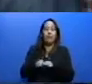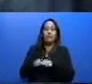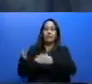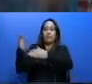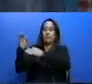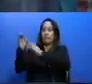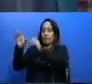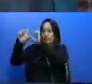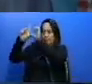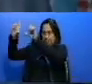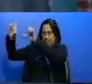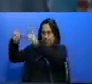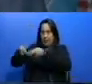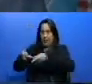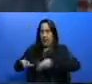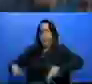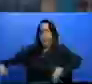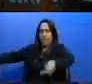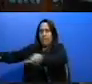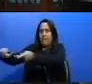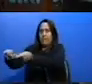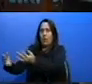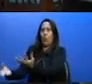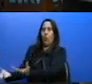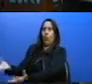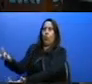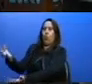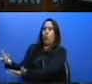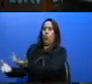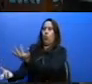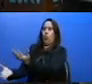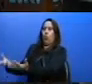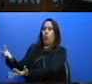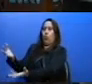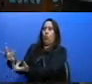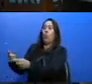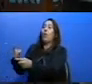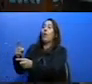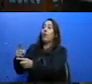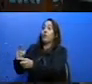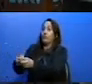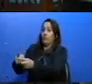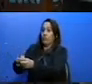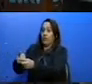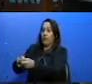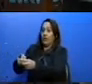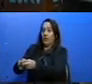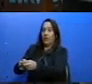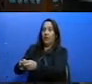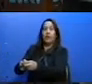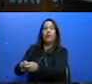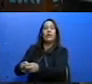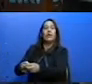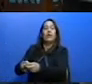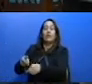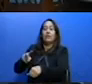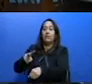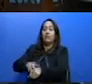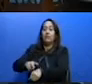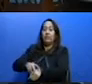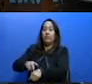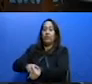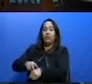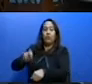são usadas ou são de vidro ou são de metal. Porque esses materiais, eles são